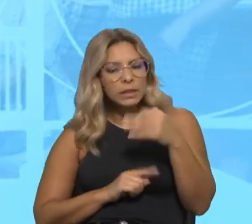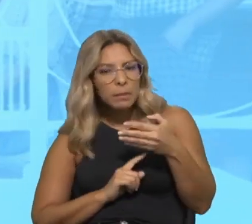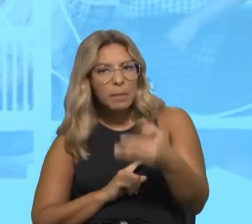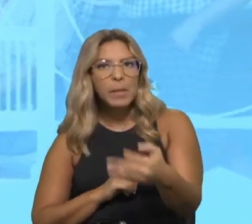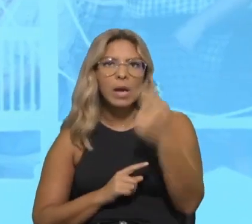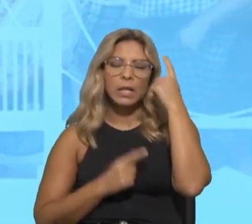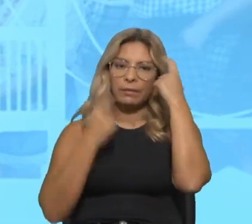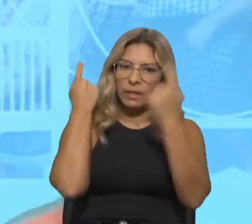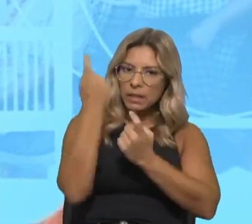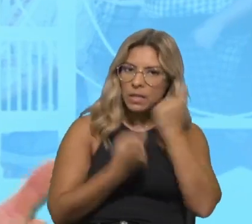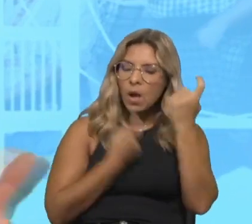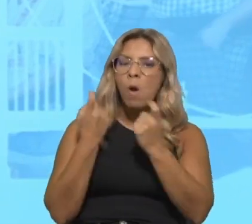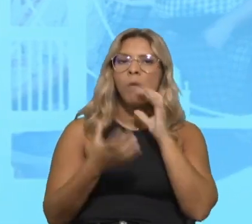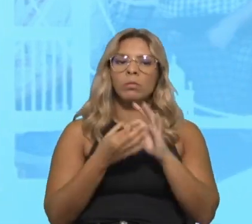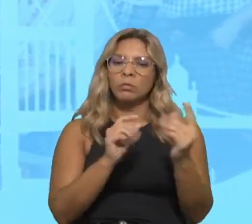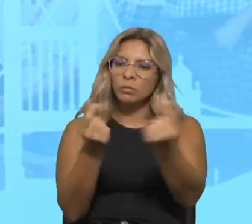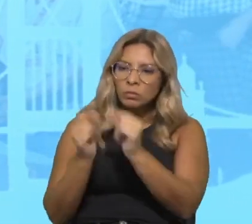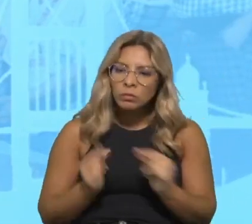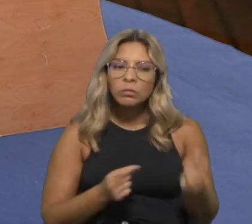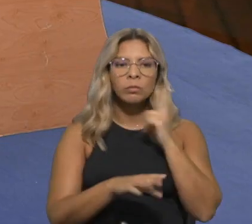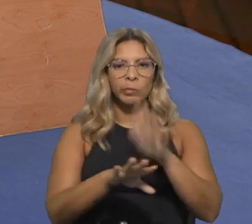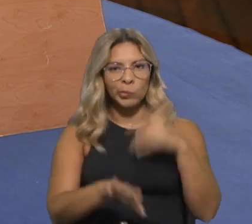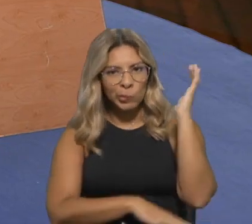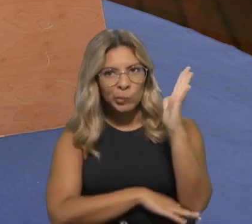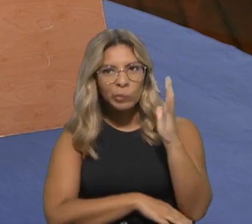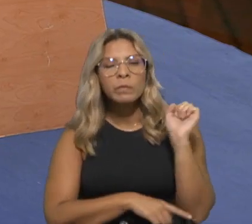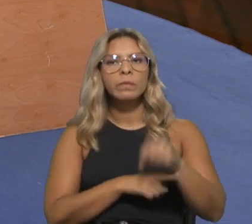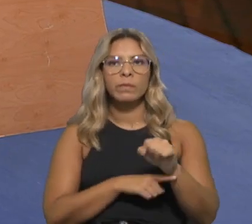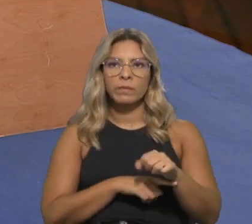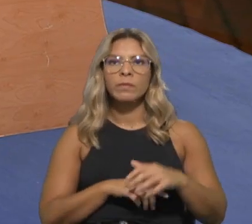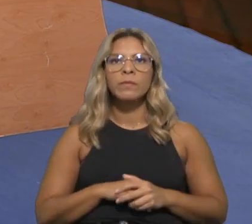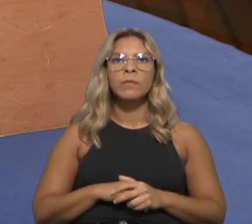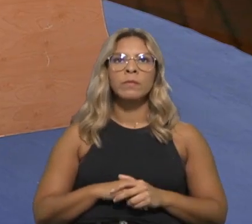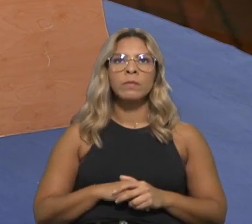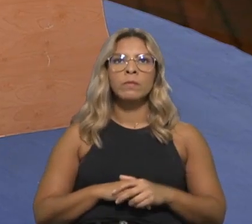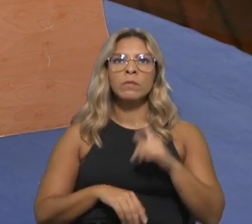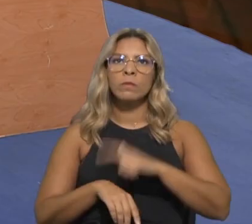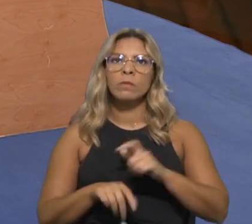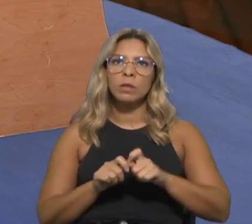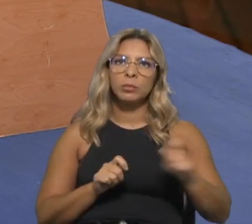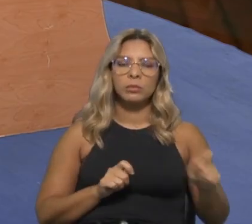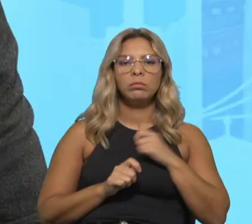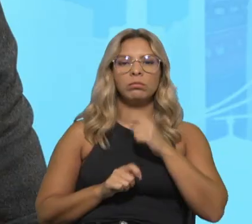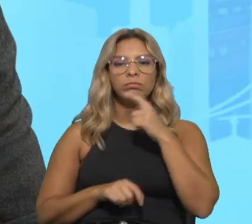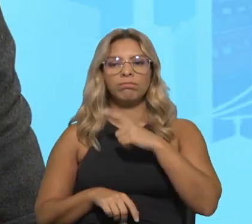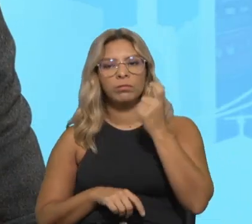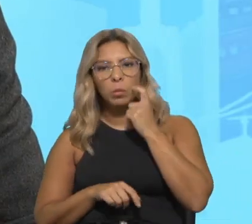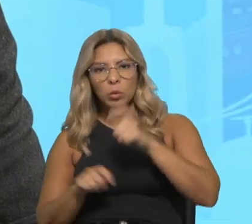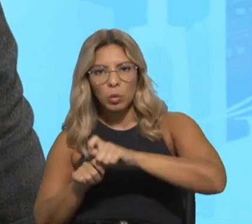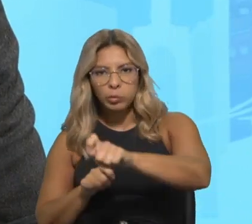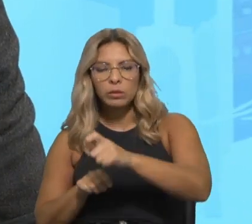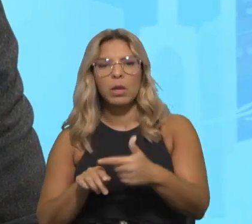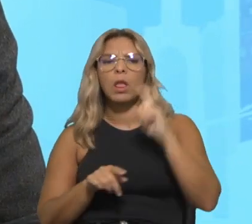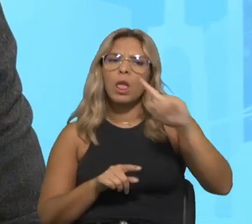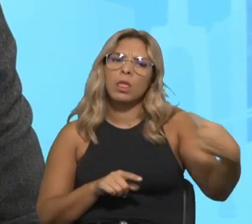reflexão debates conferências que acontecem neste semim portanto nós temos retidos nos tempos fortes do Advento da coresma também noutras datas ao longo do